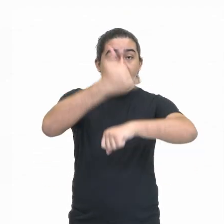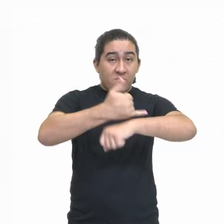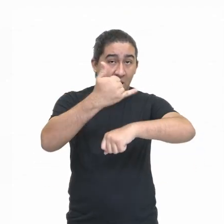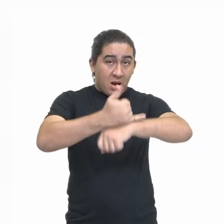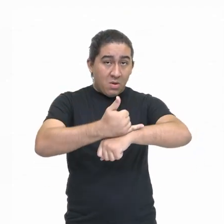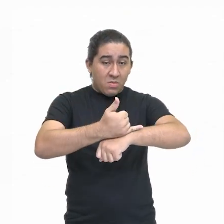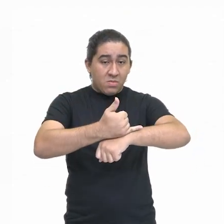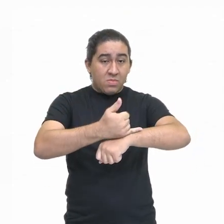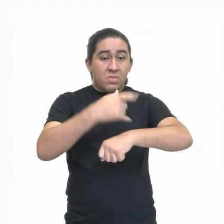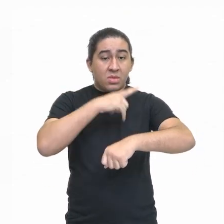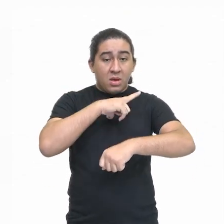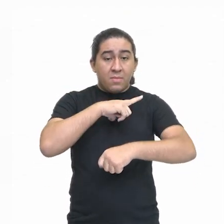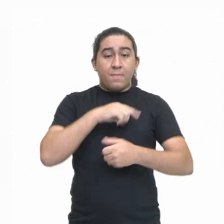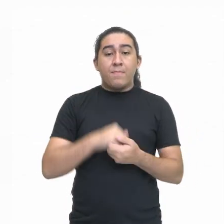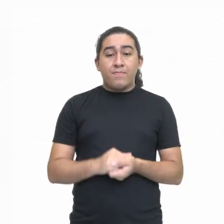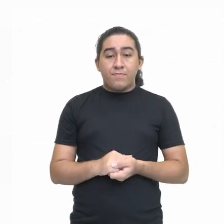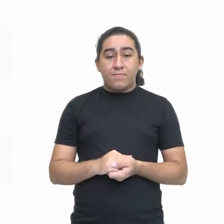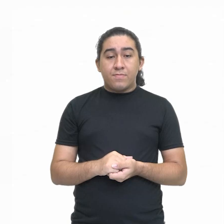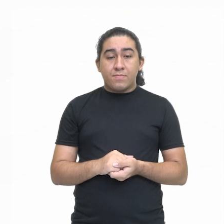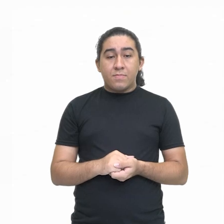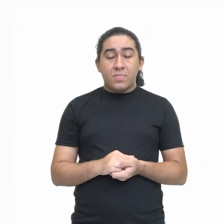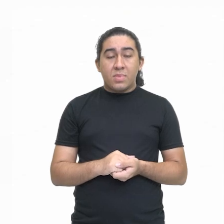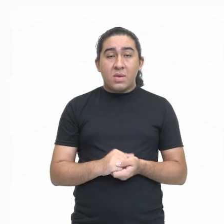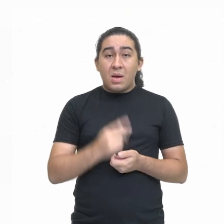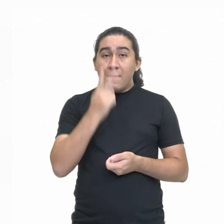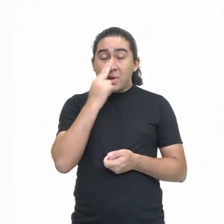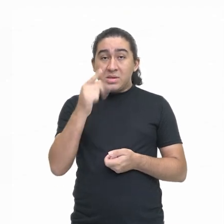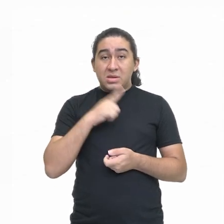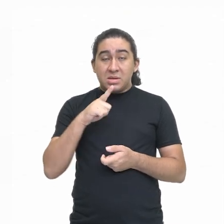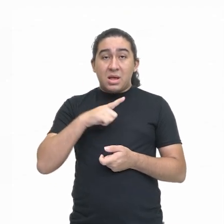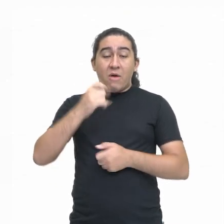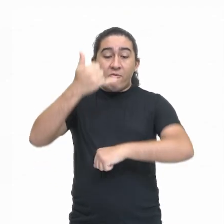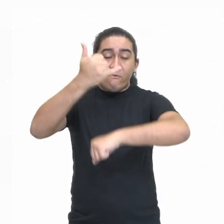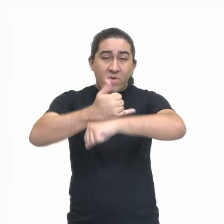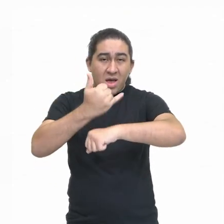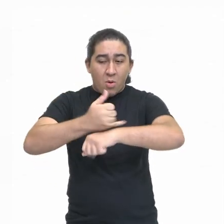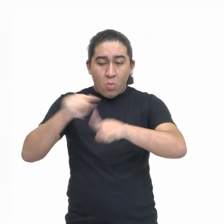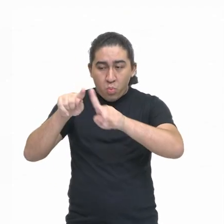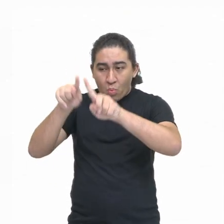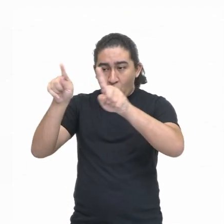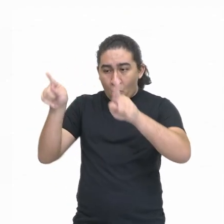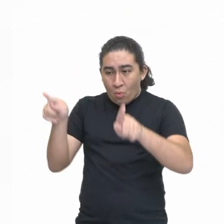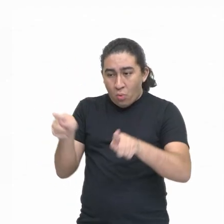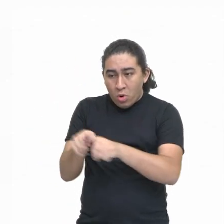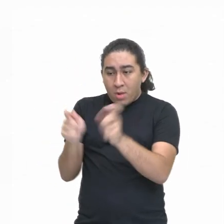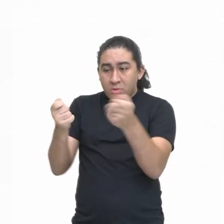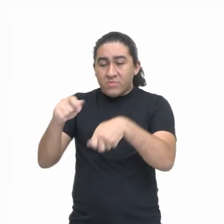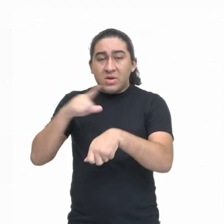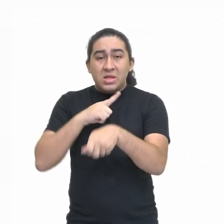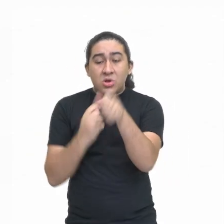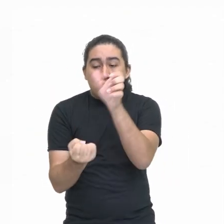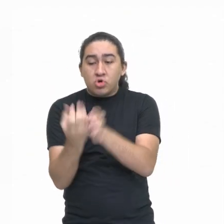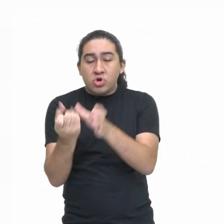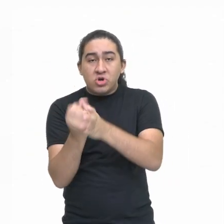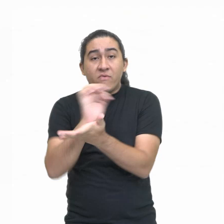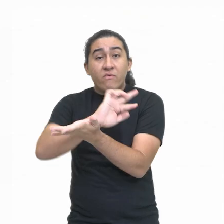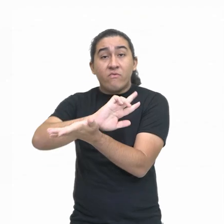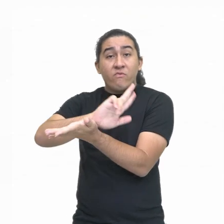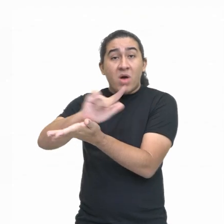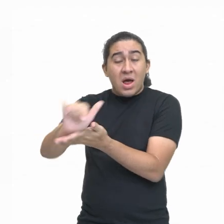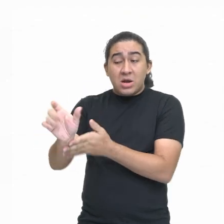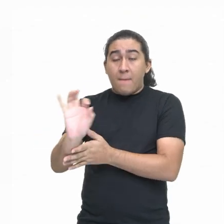uma forma, uma forma de moeda, né? Uma forma padronizada de moeda,